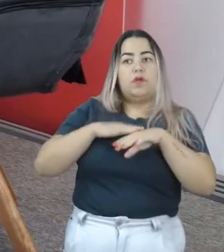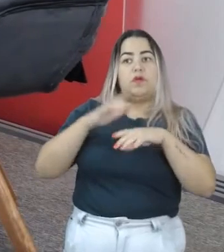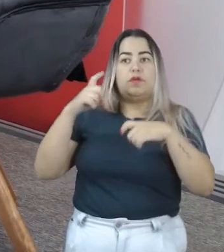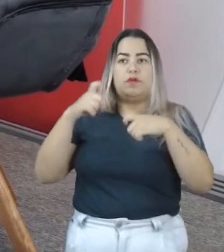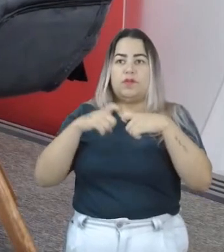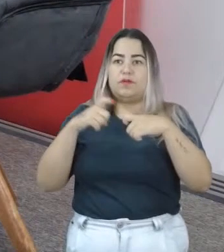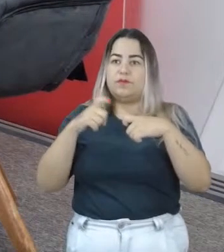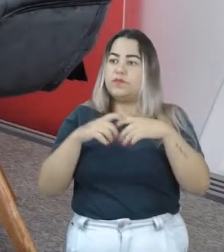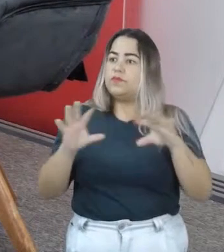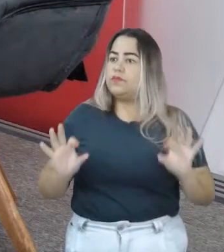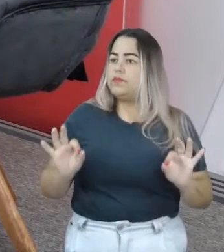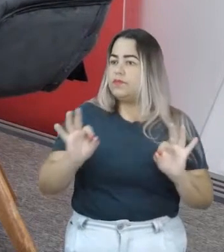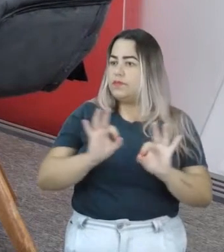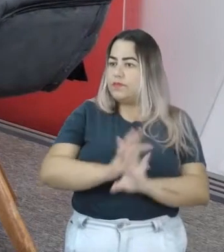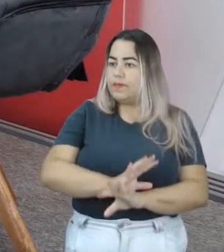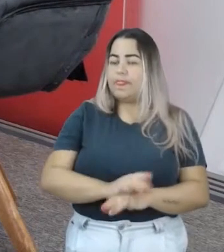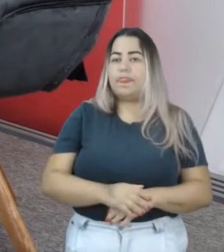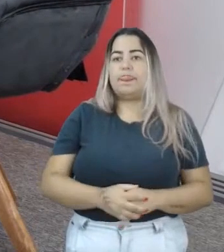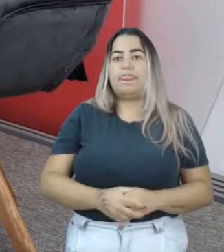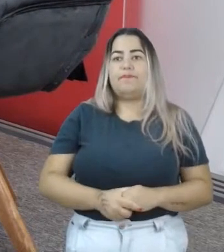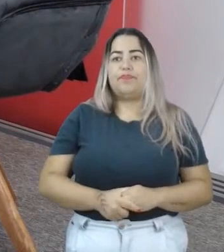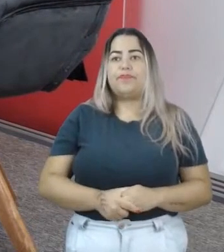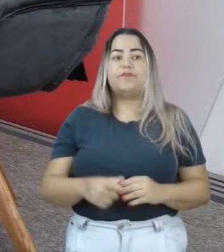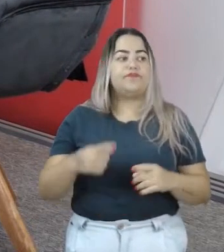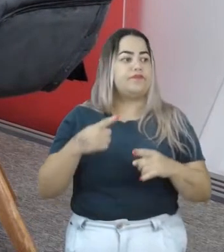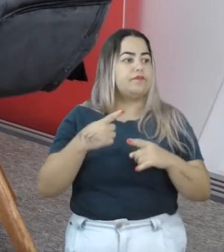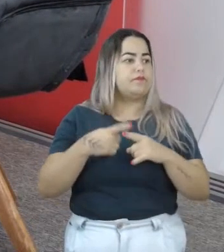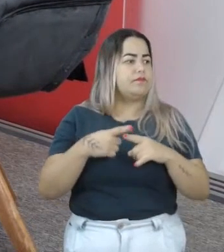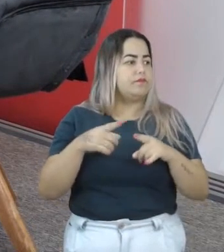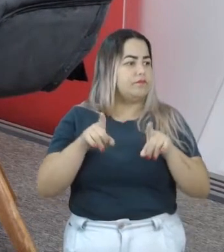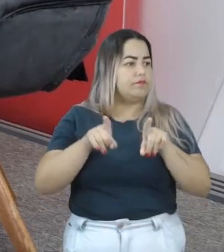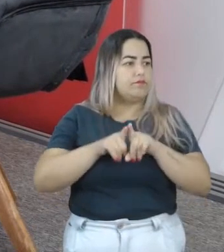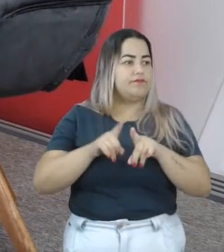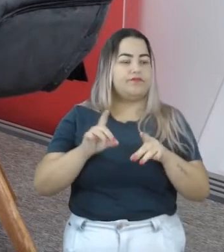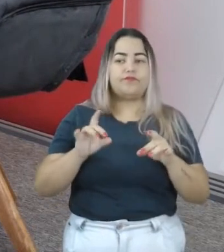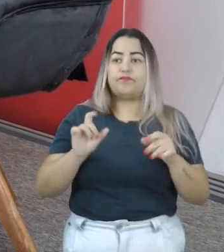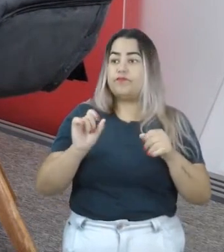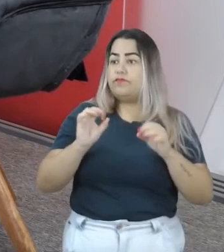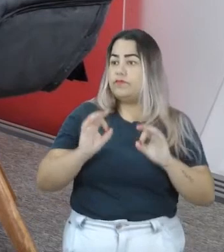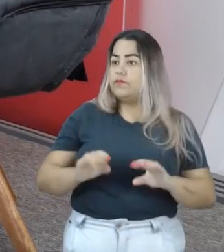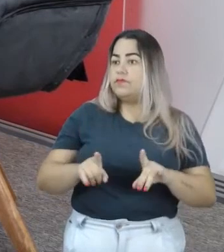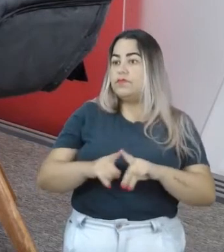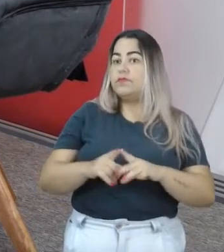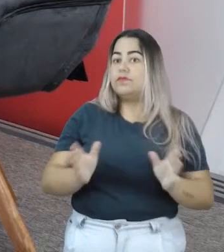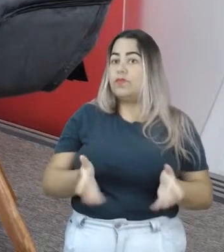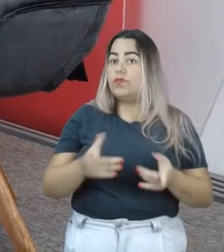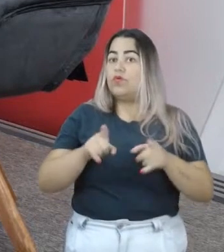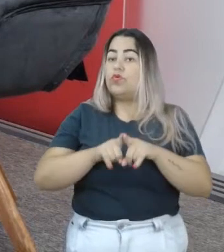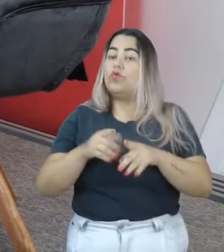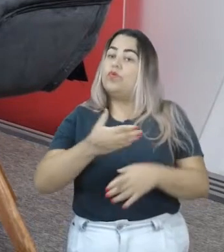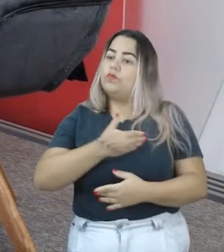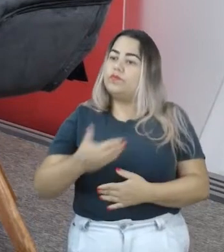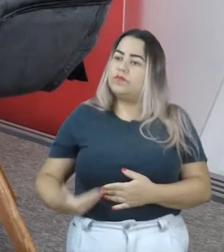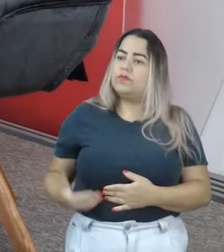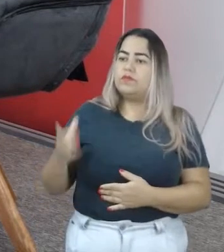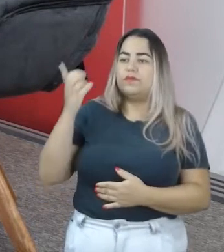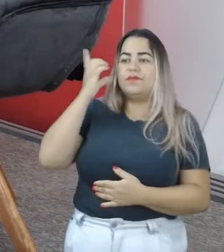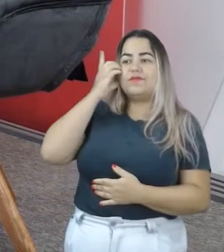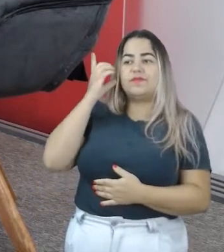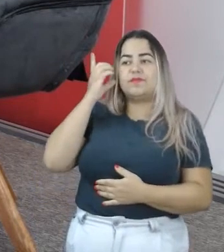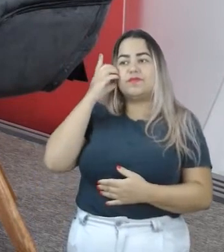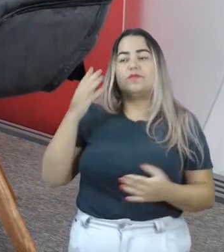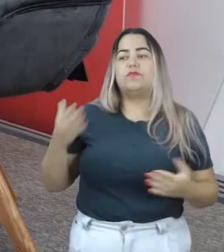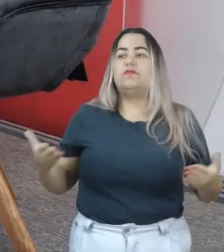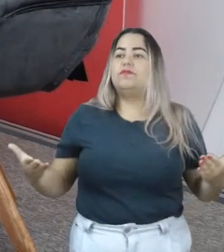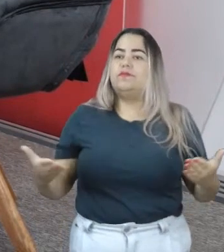gente finalizar, porque também é com certeza uma das iniciativas mais importantes que começou no governo Dilma, inclusive foi retomada agora. A